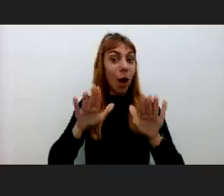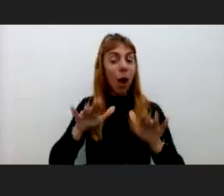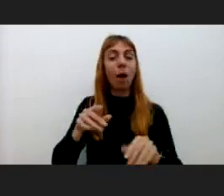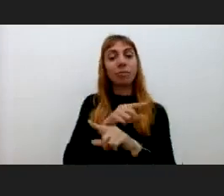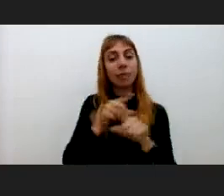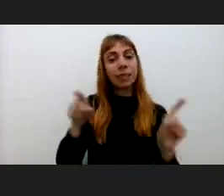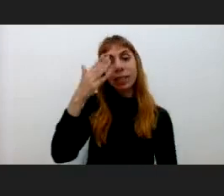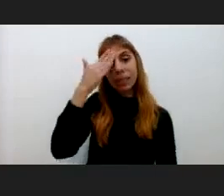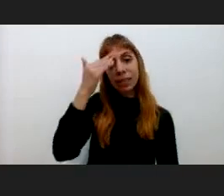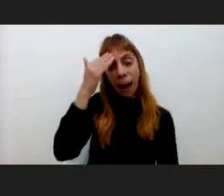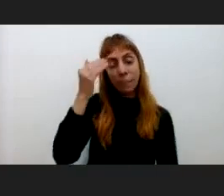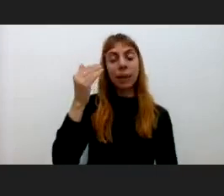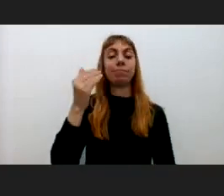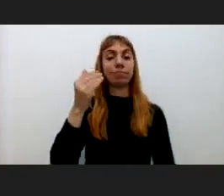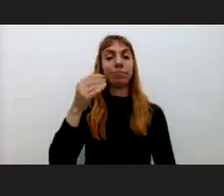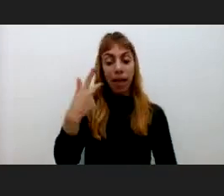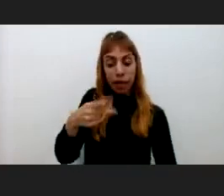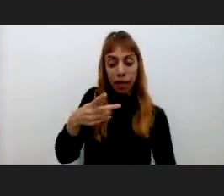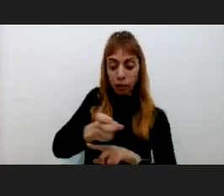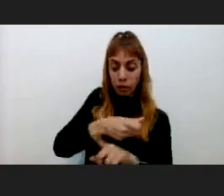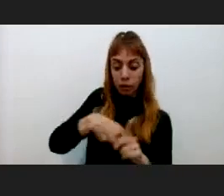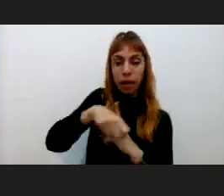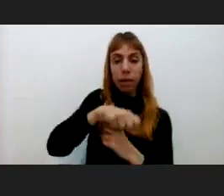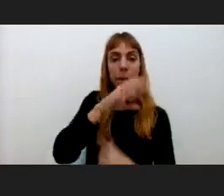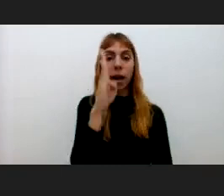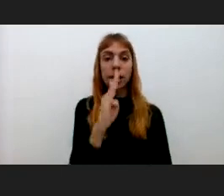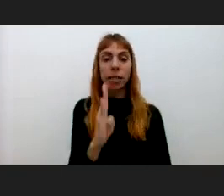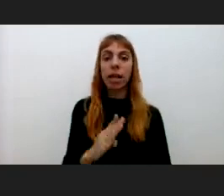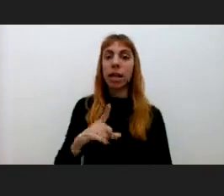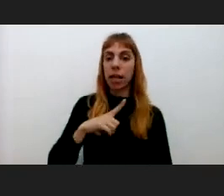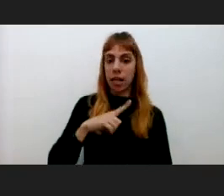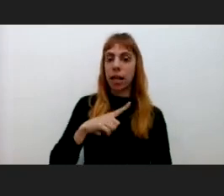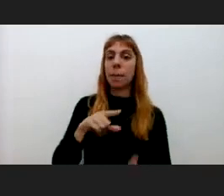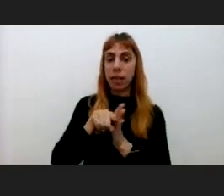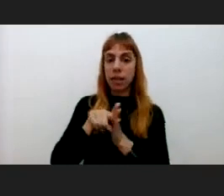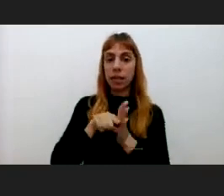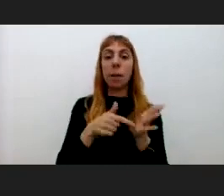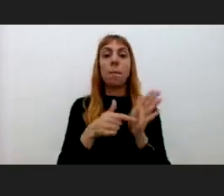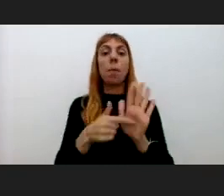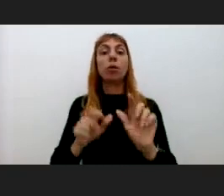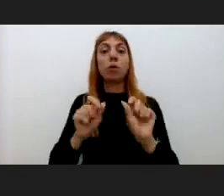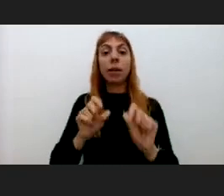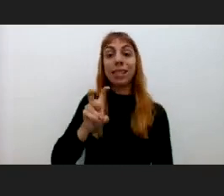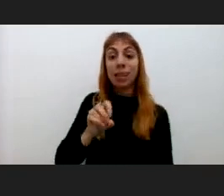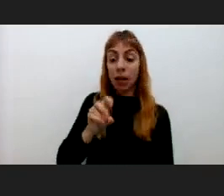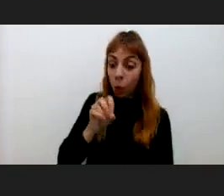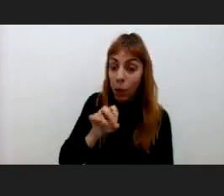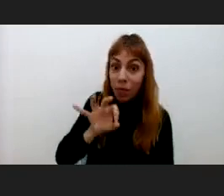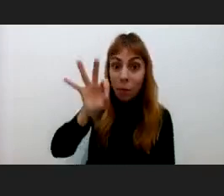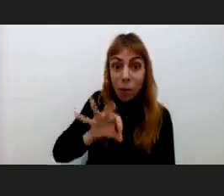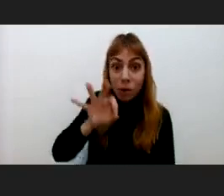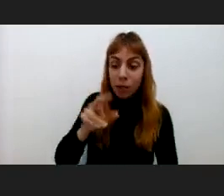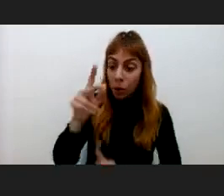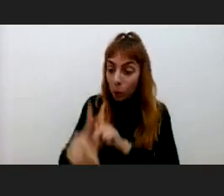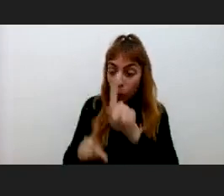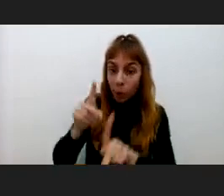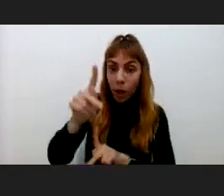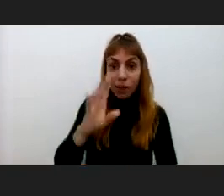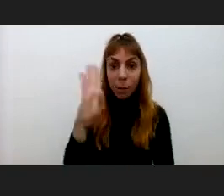que 50% da população não faz atividade física em quantidade